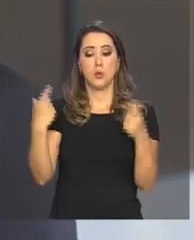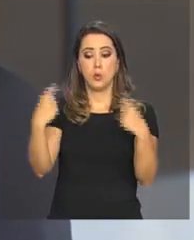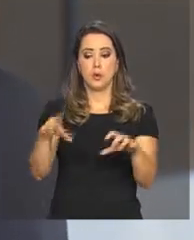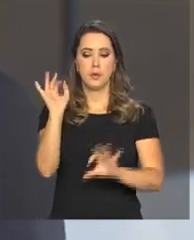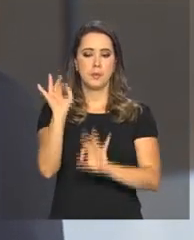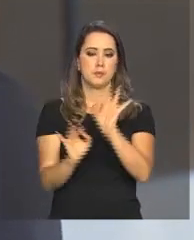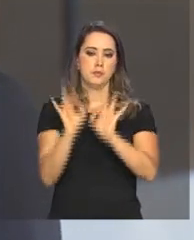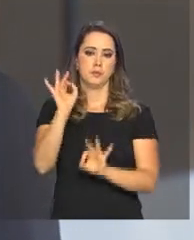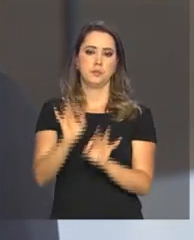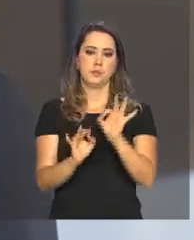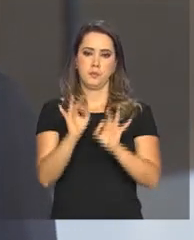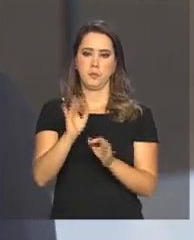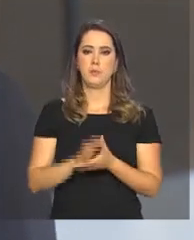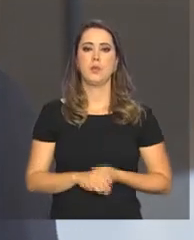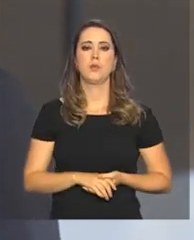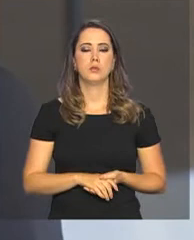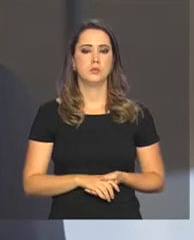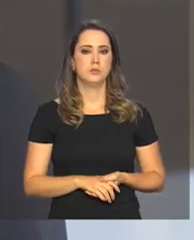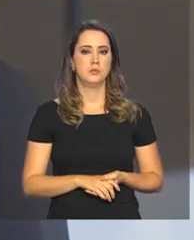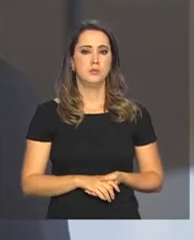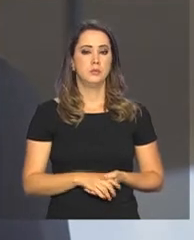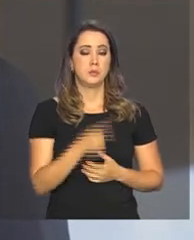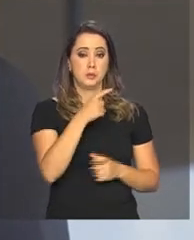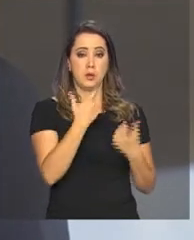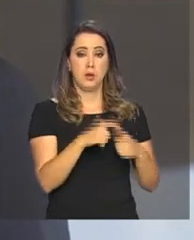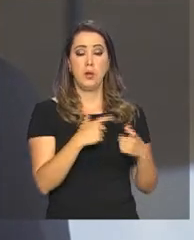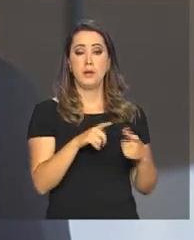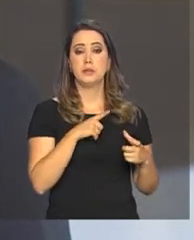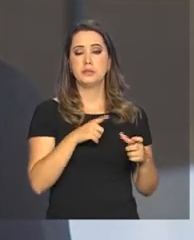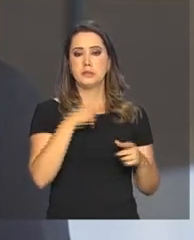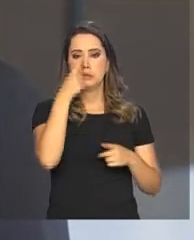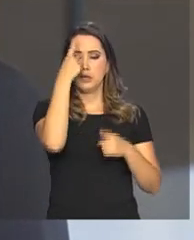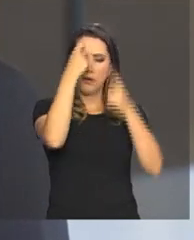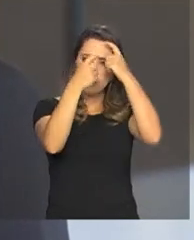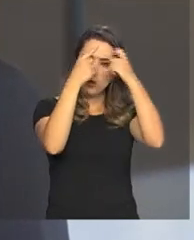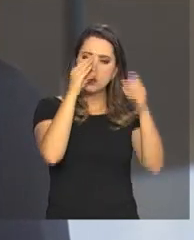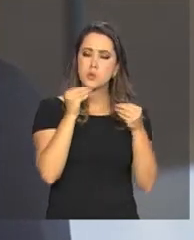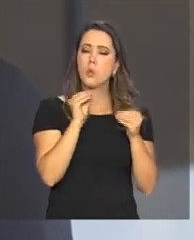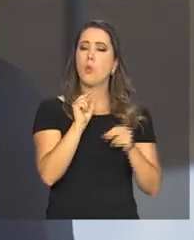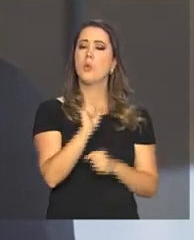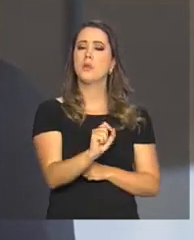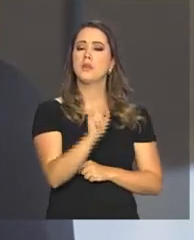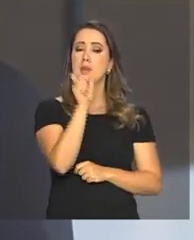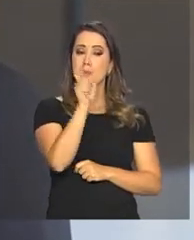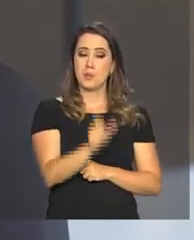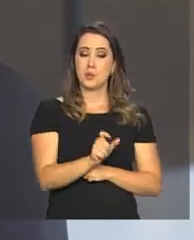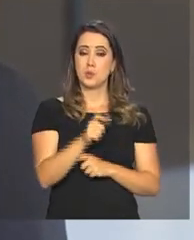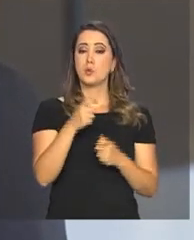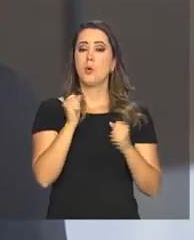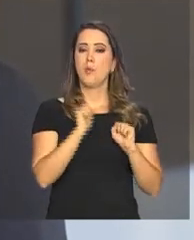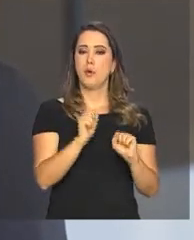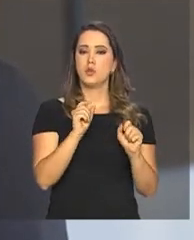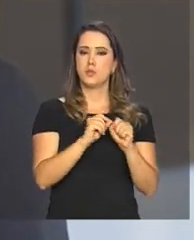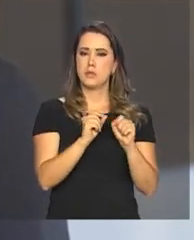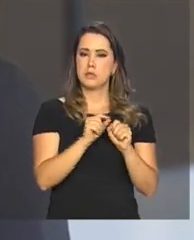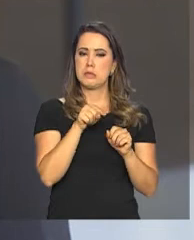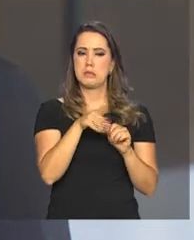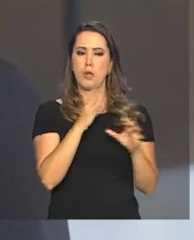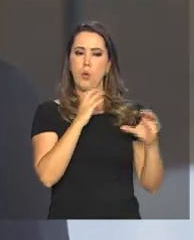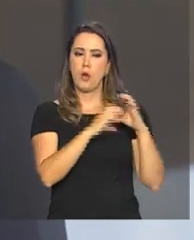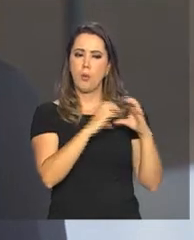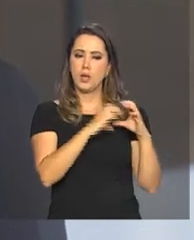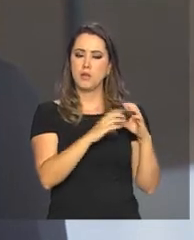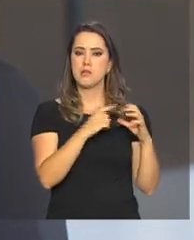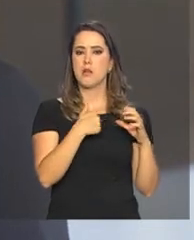brasileira em situações onde há esse tipo de violência quais são os procedimentos que a d a vítima deve realizar tem um canal de